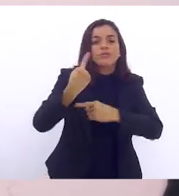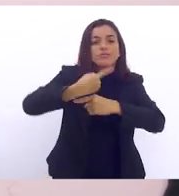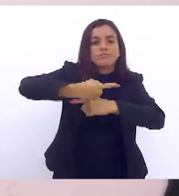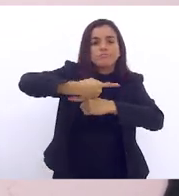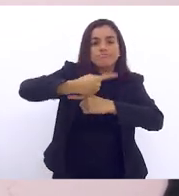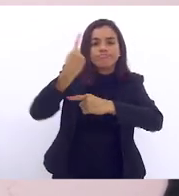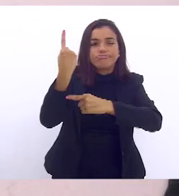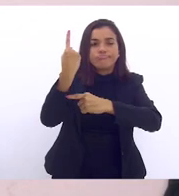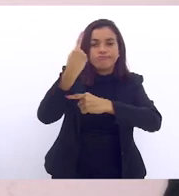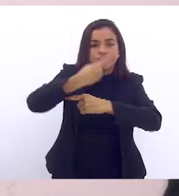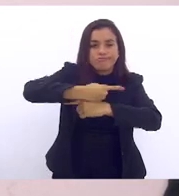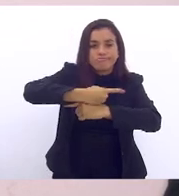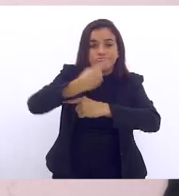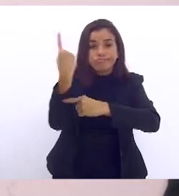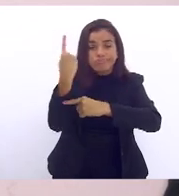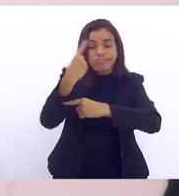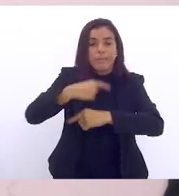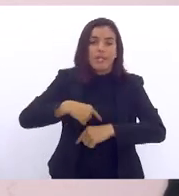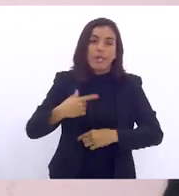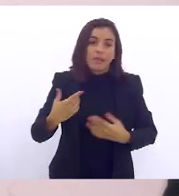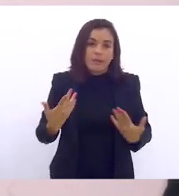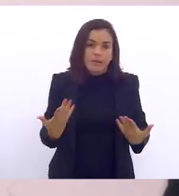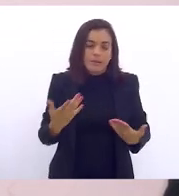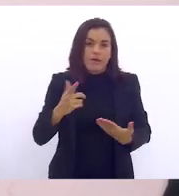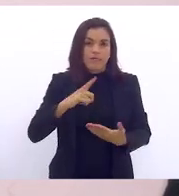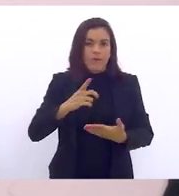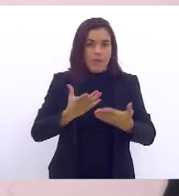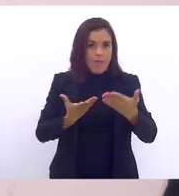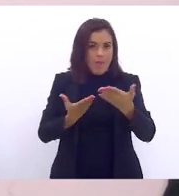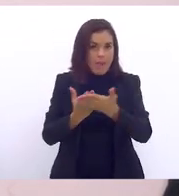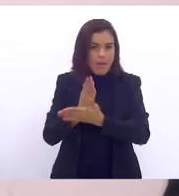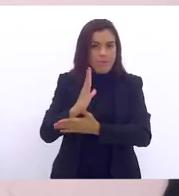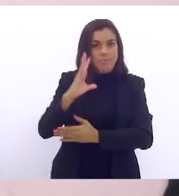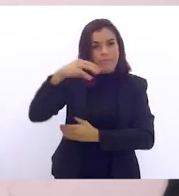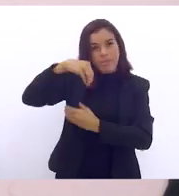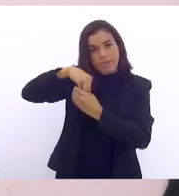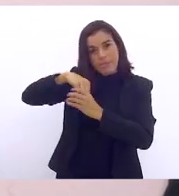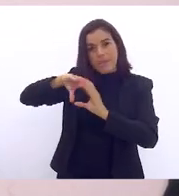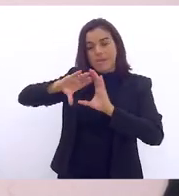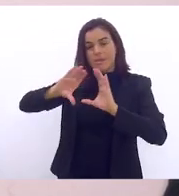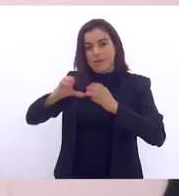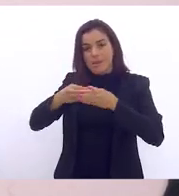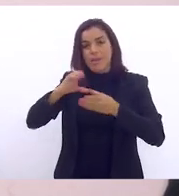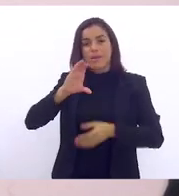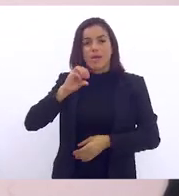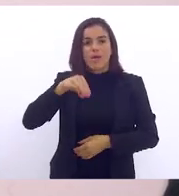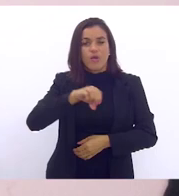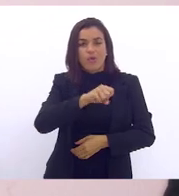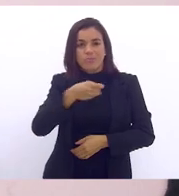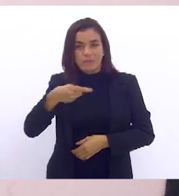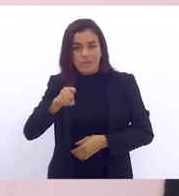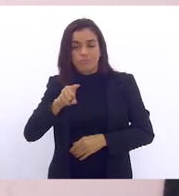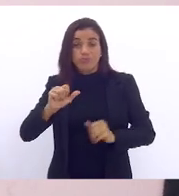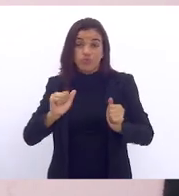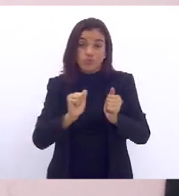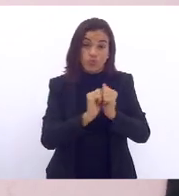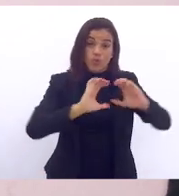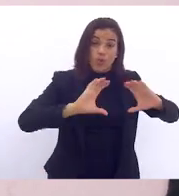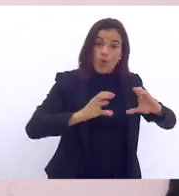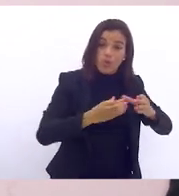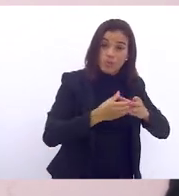estradas e assim então foi aprovado dentro da comissão né de Economia Indústria e Comércio conjunto com a comissão de